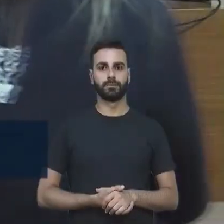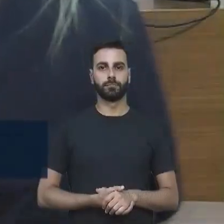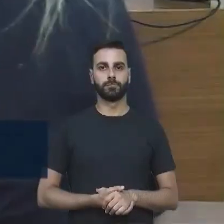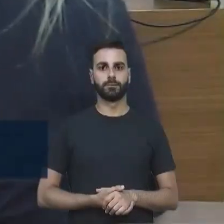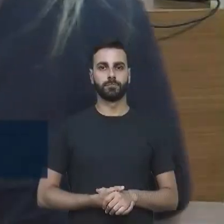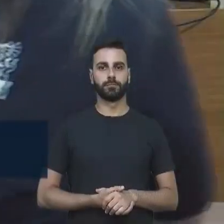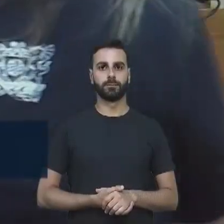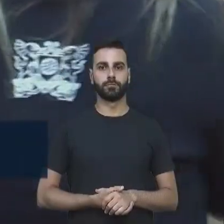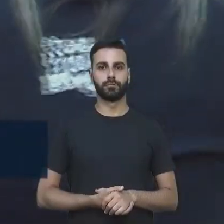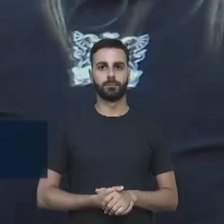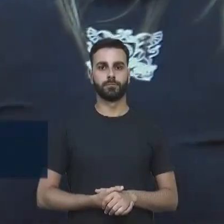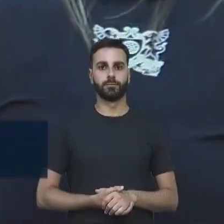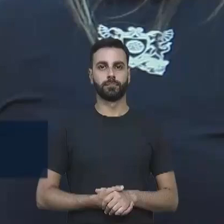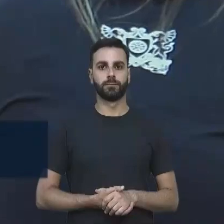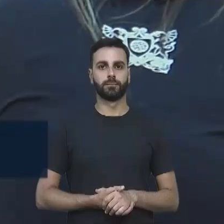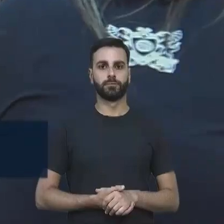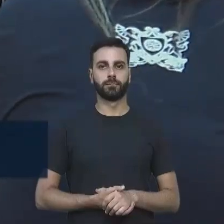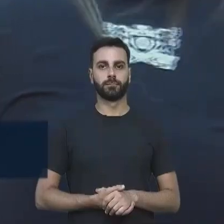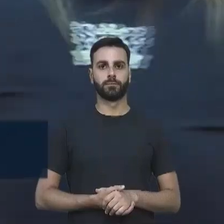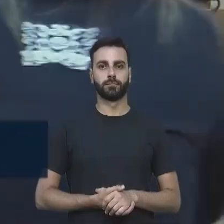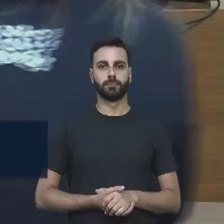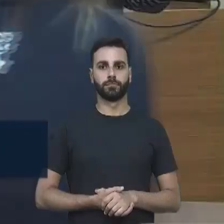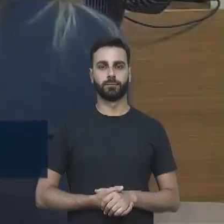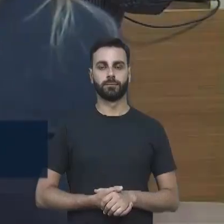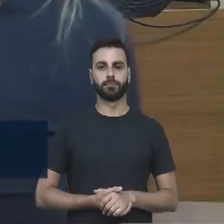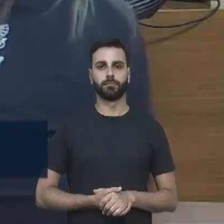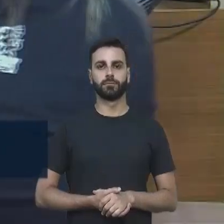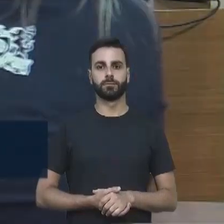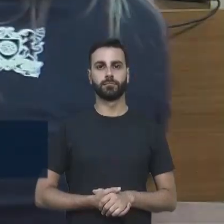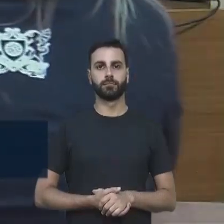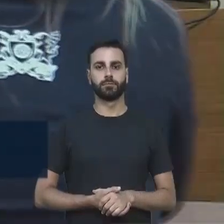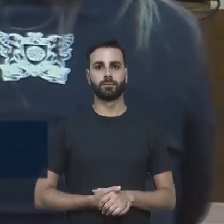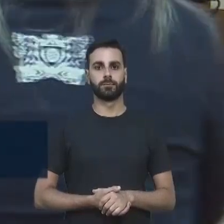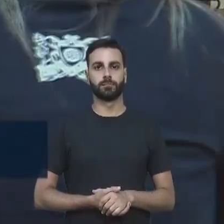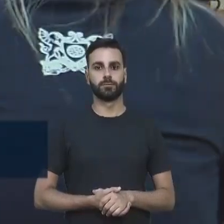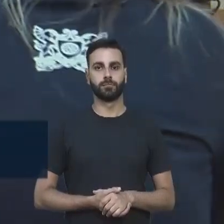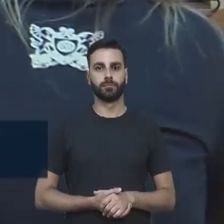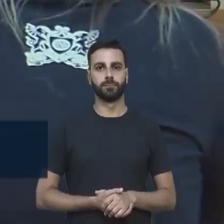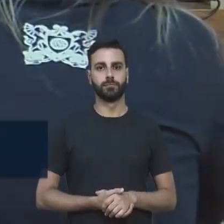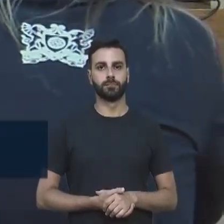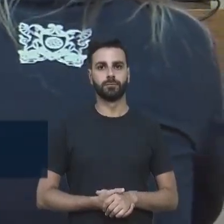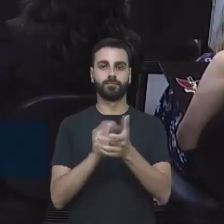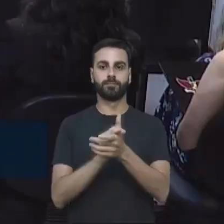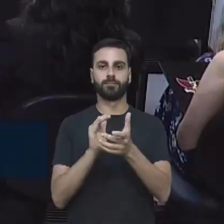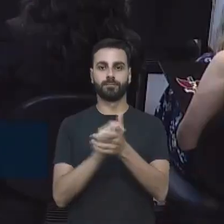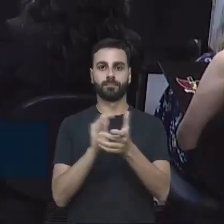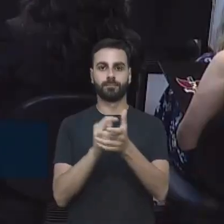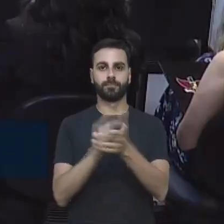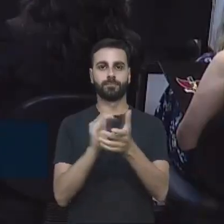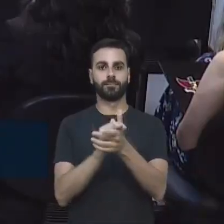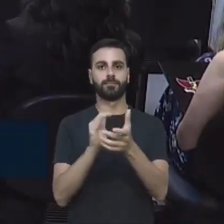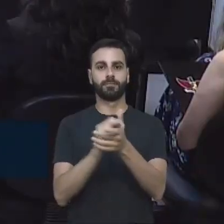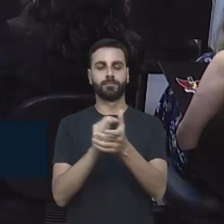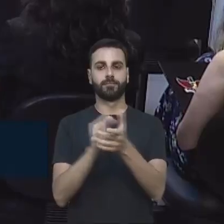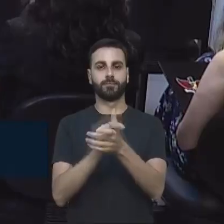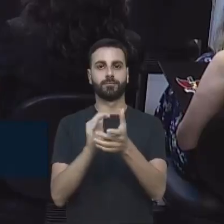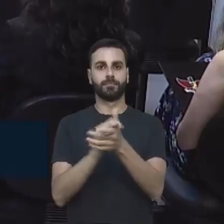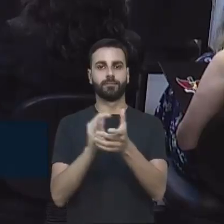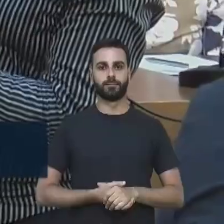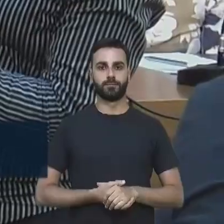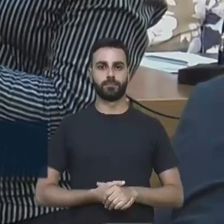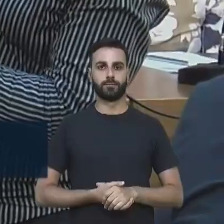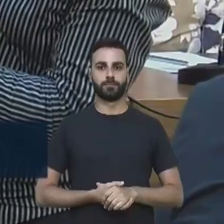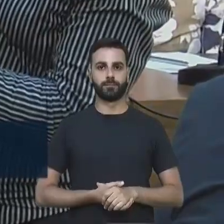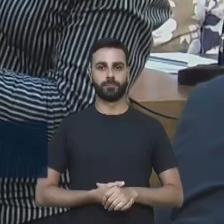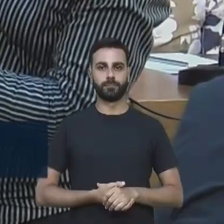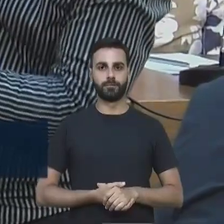ensino fundamental das professoras Joana D'arc Rezende de Souza e Valéria Martins Mall da Escola Raul de Leoni em segundo o projeto de internacional